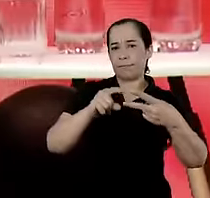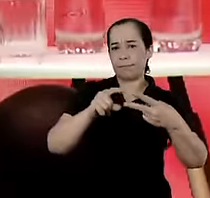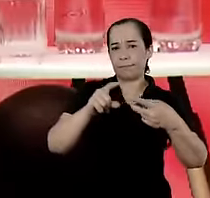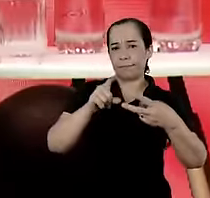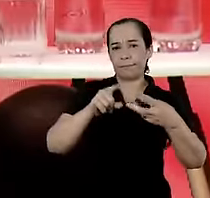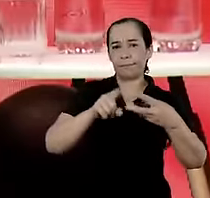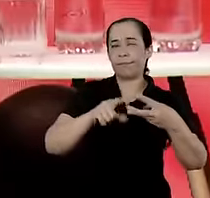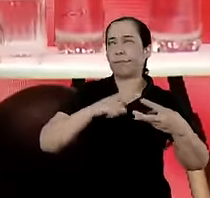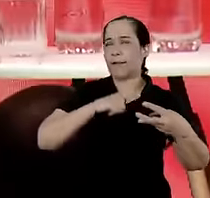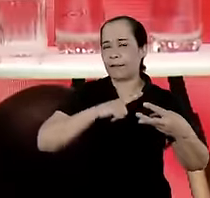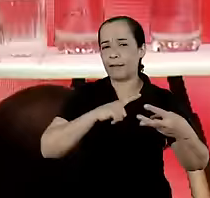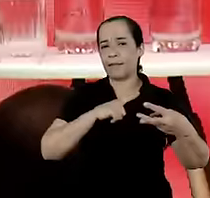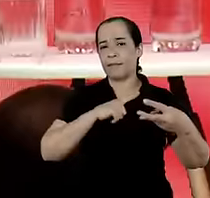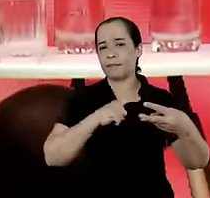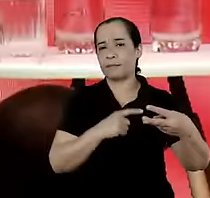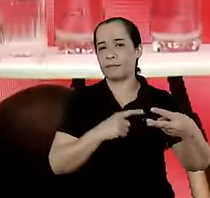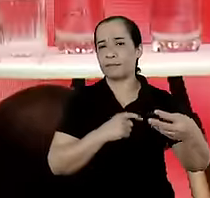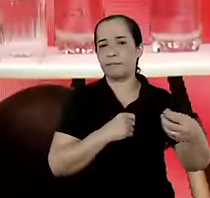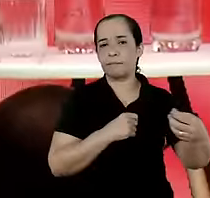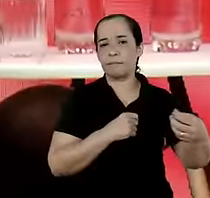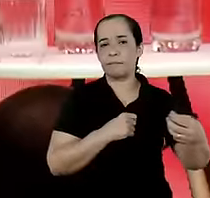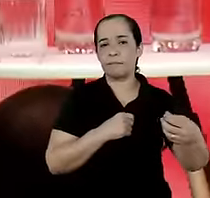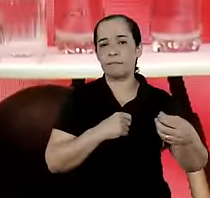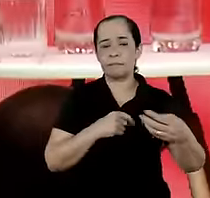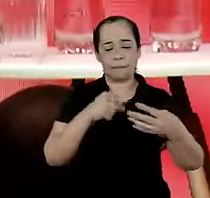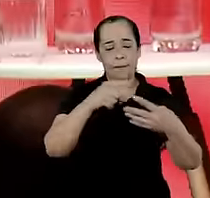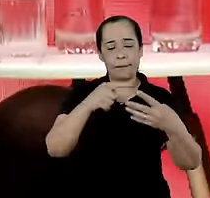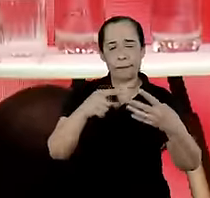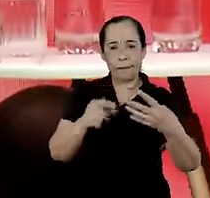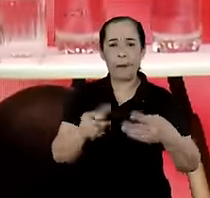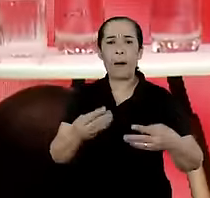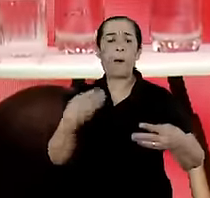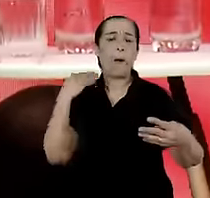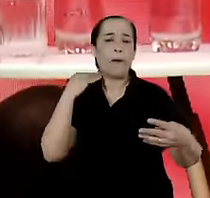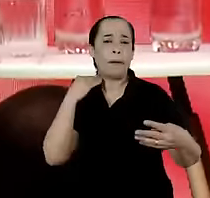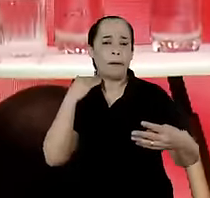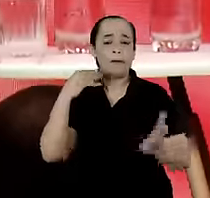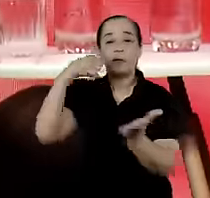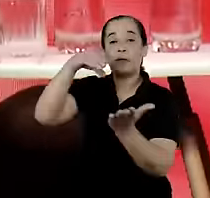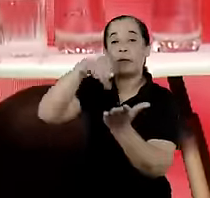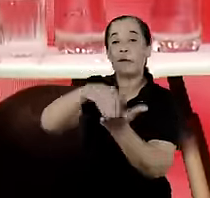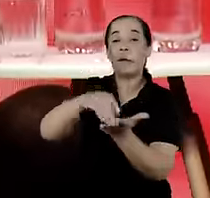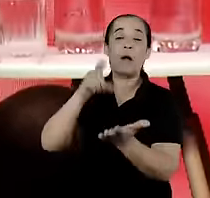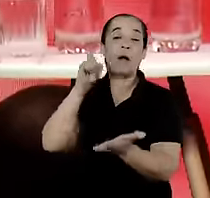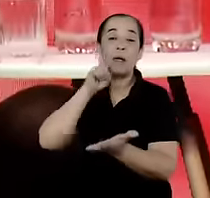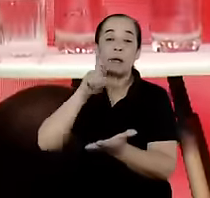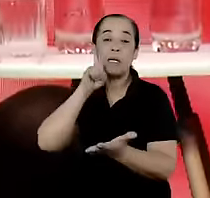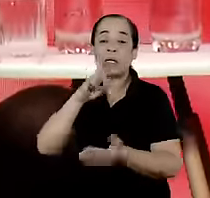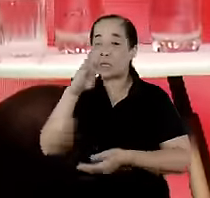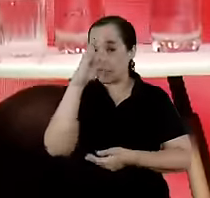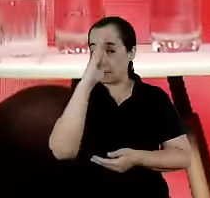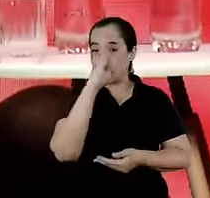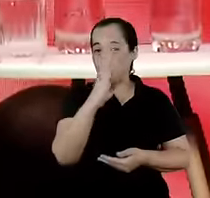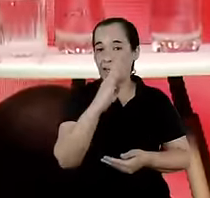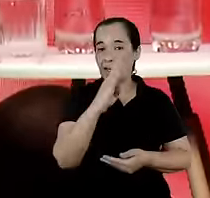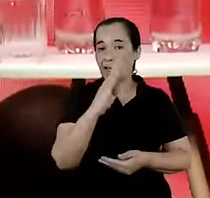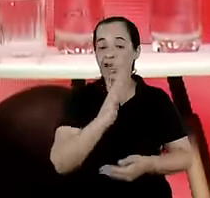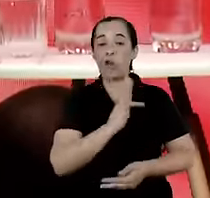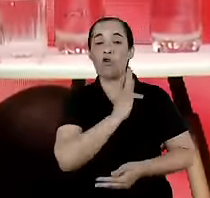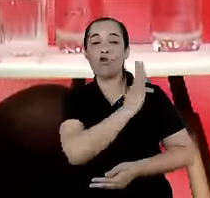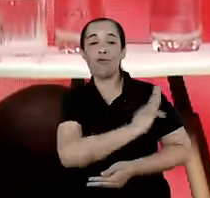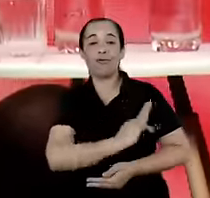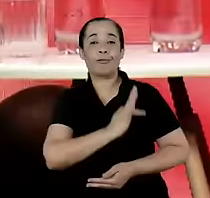uma um quantitative Titan do Banco Central americano e você tem Principalmente um fiscal ainda muito